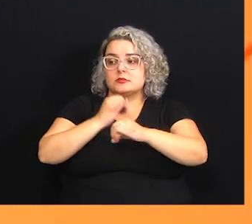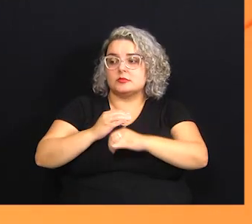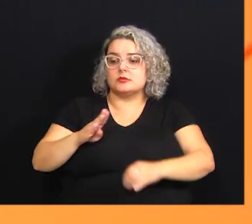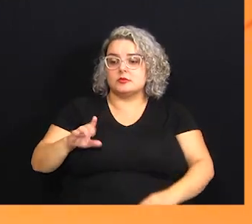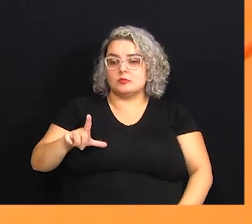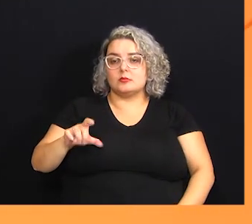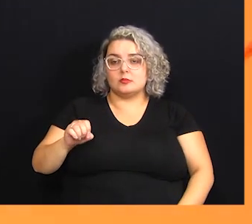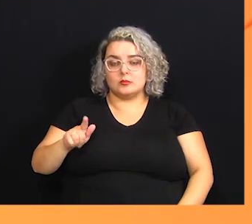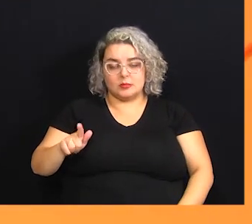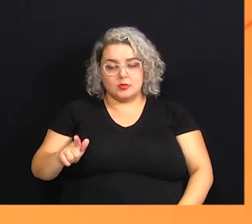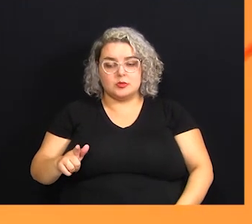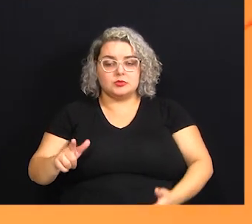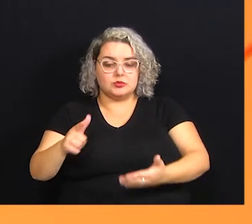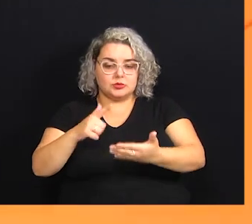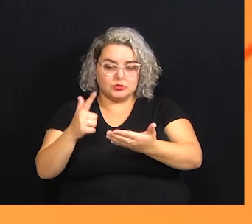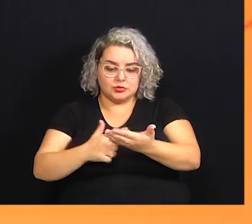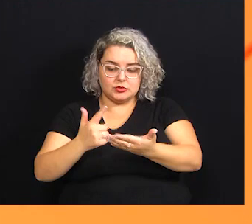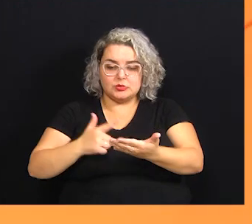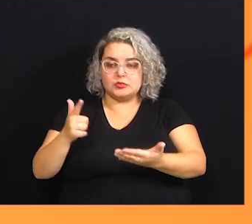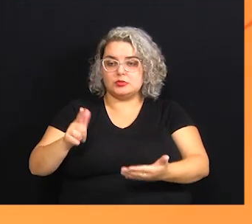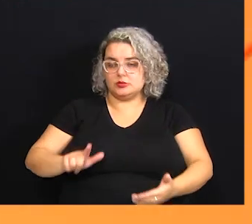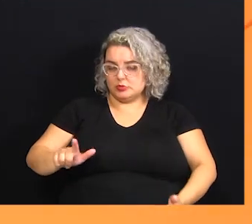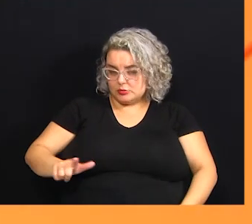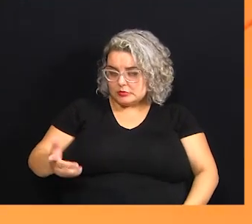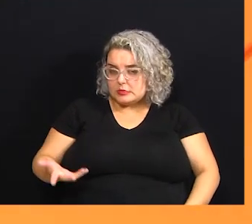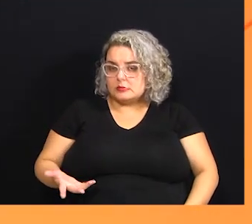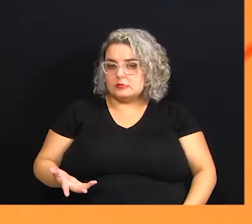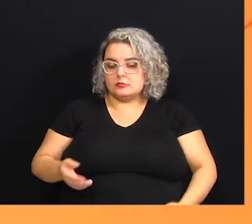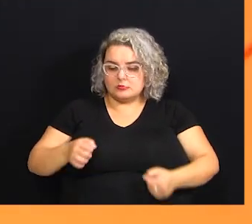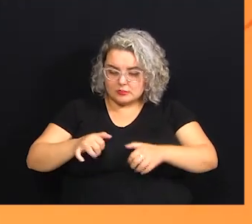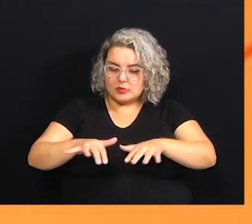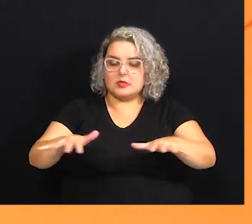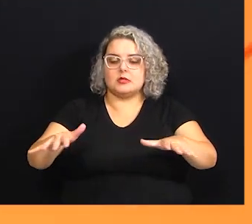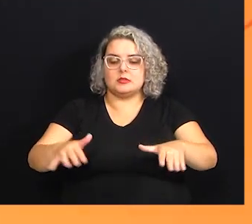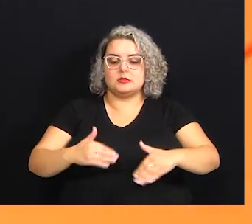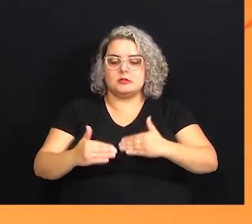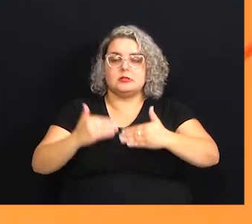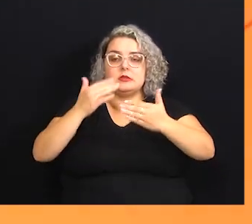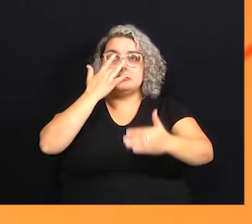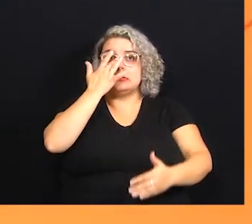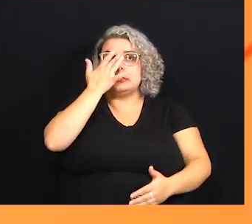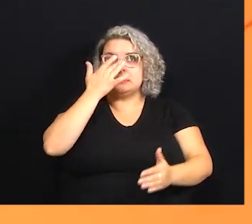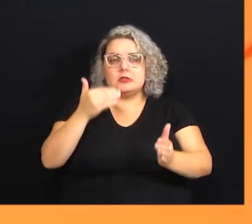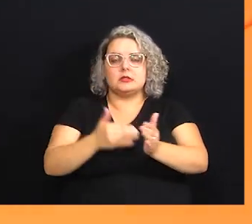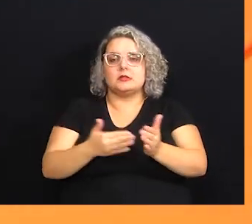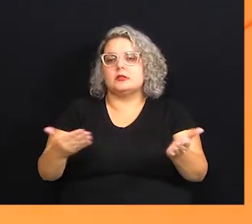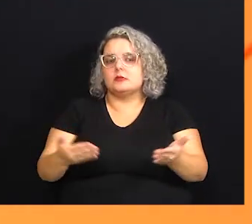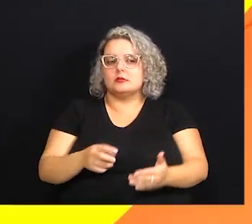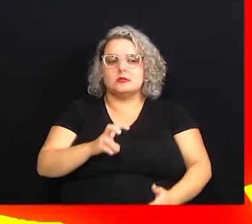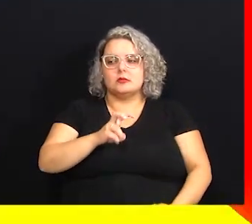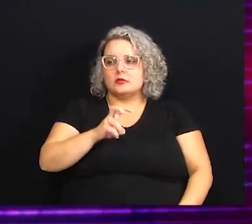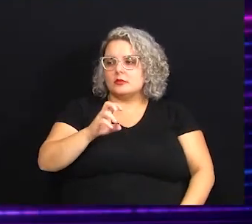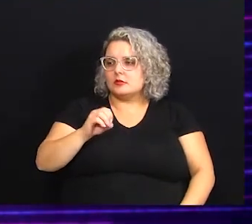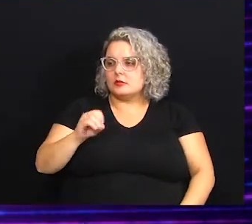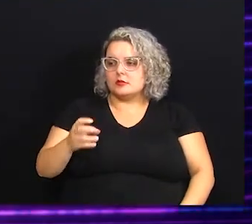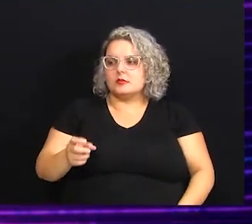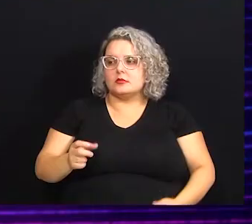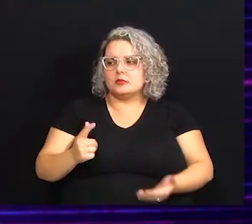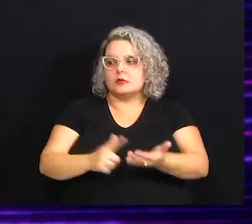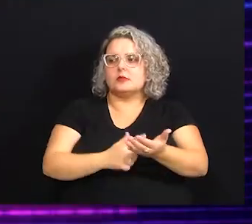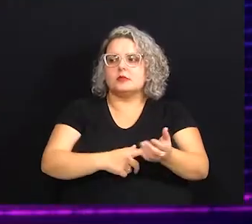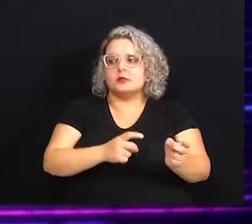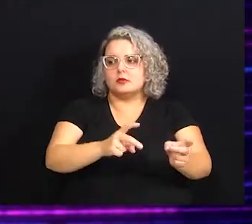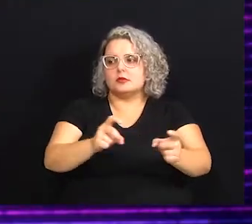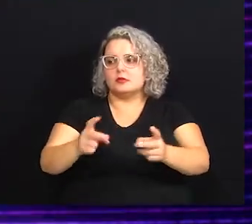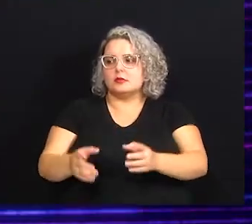de literatura, justamente para conseguir escoar essa produção. E acho que até agora a gente teve mais ou menos uns 500 livros vendidos, uma coisa